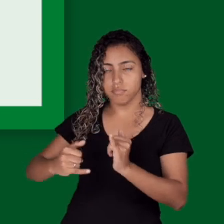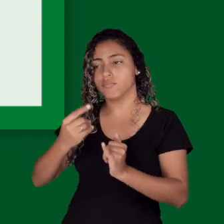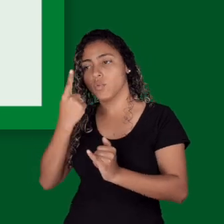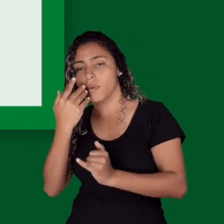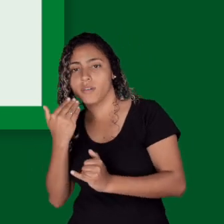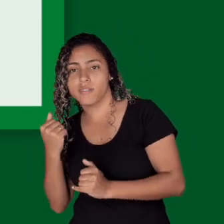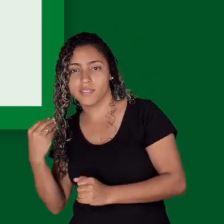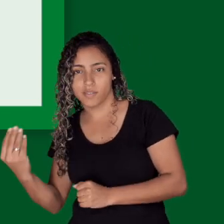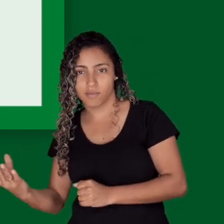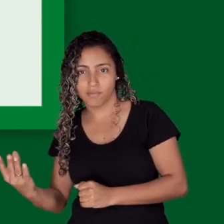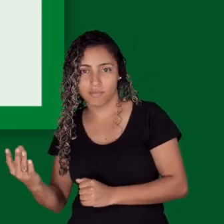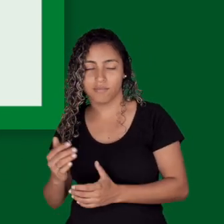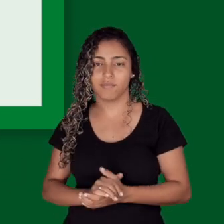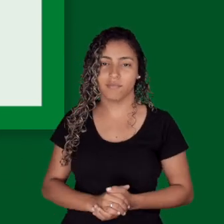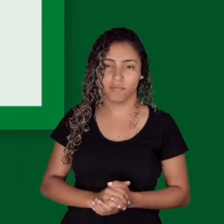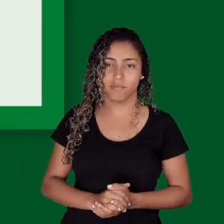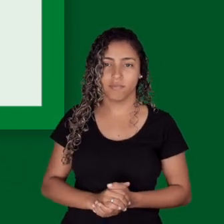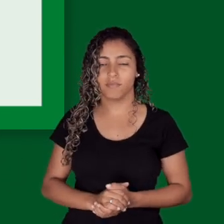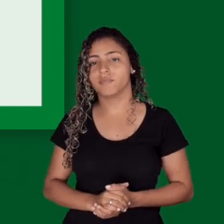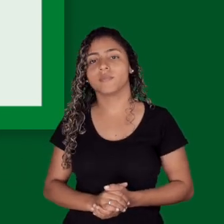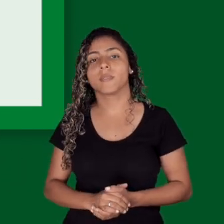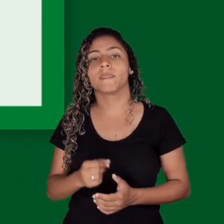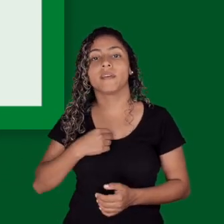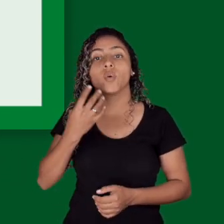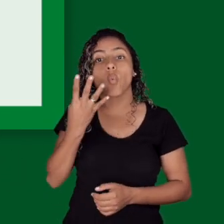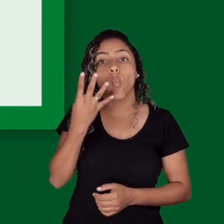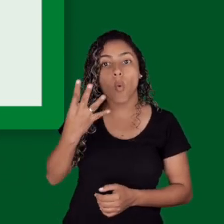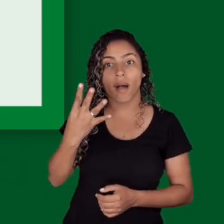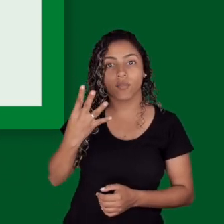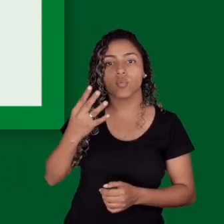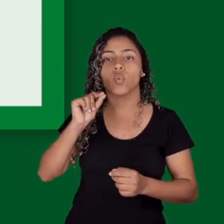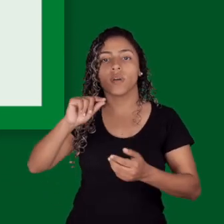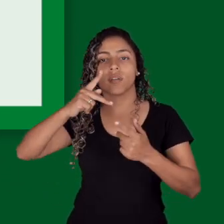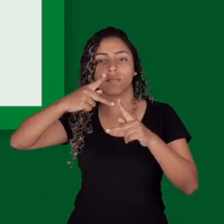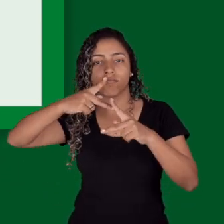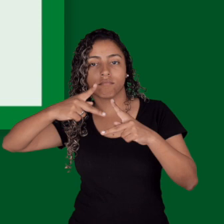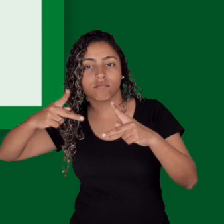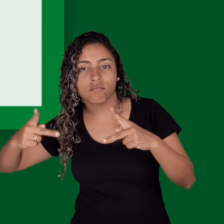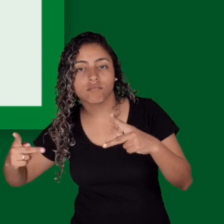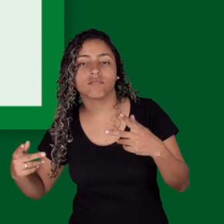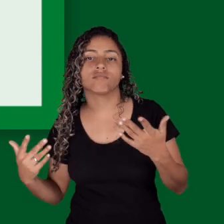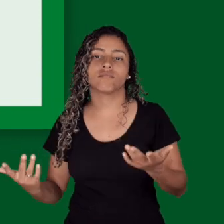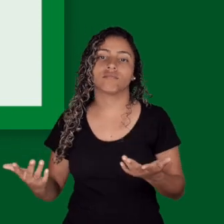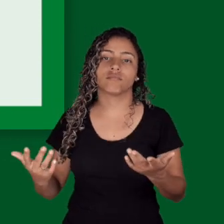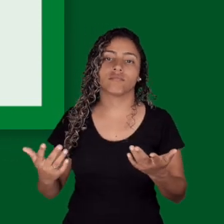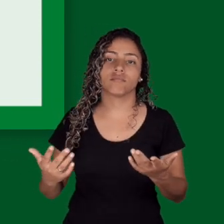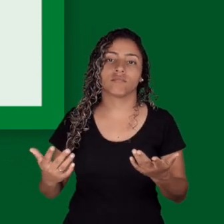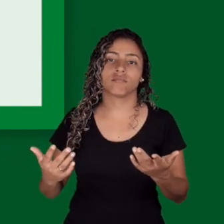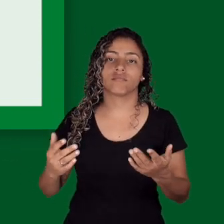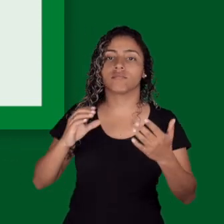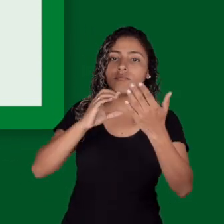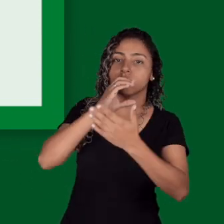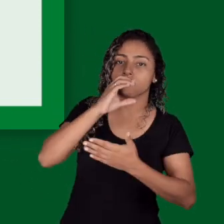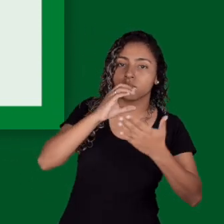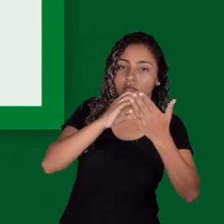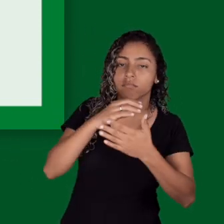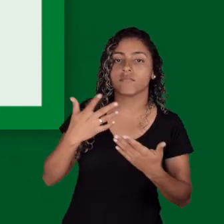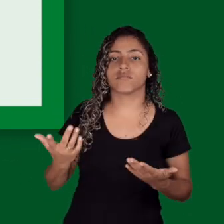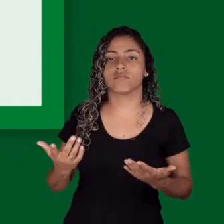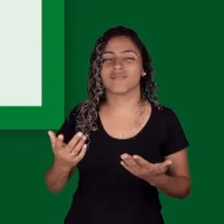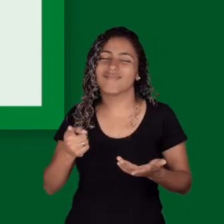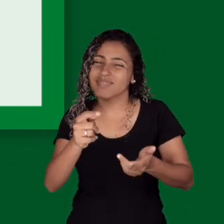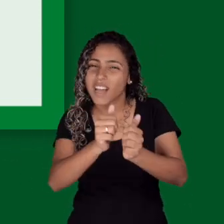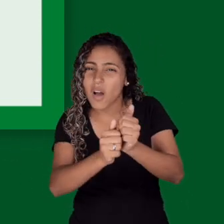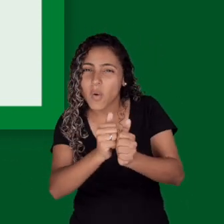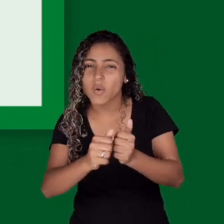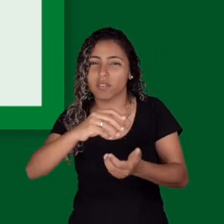de sal, que a gente chama, que são refeições mesmo com proteína, com carboidratos, que é o arroz, a farofa, e também